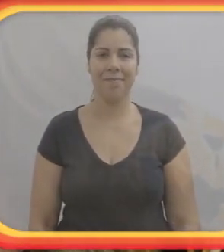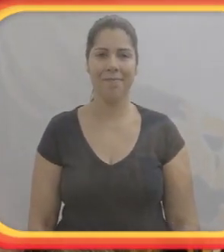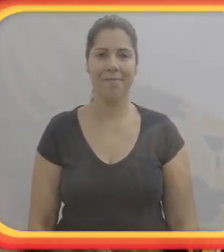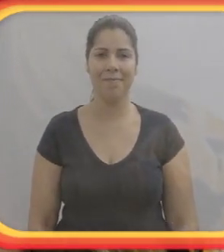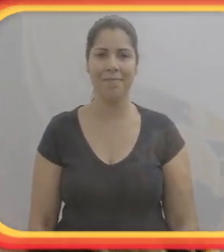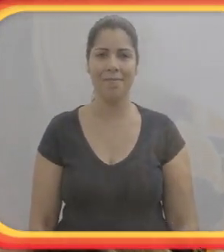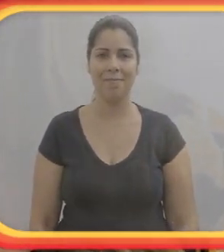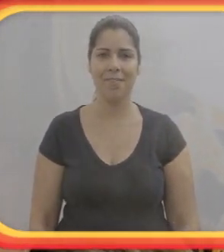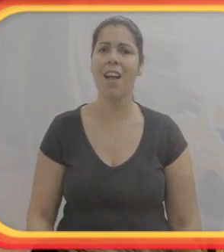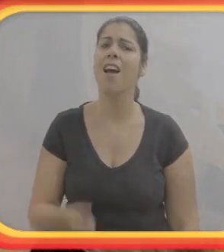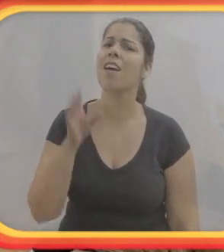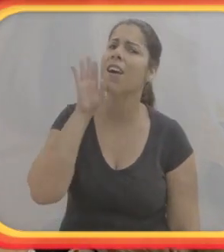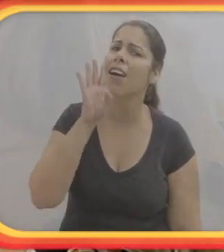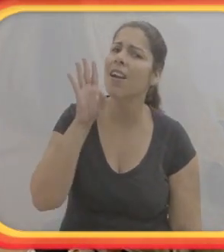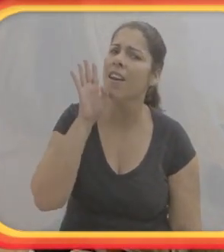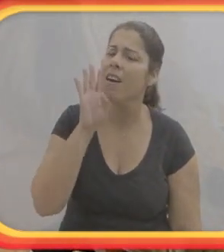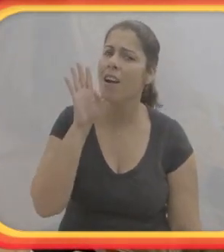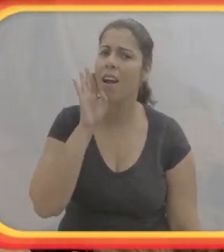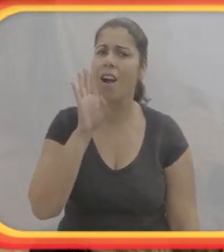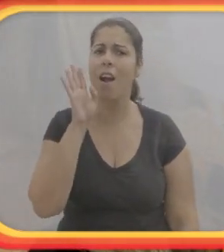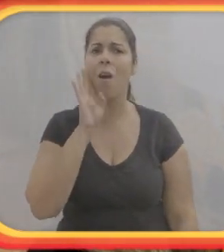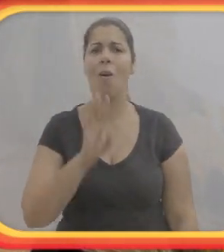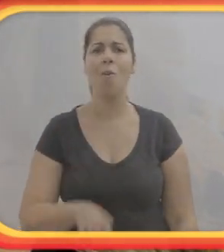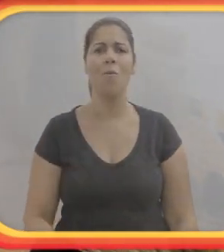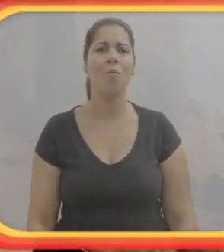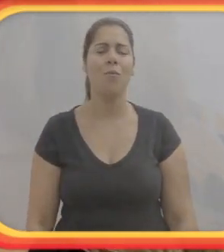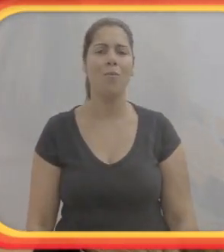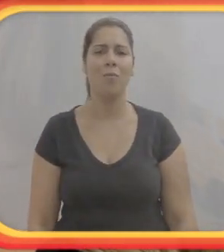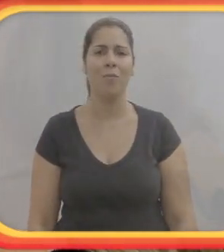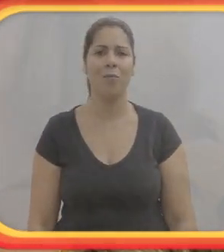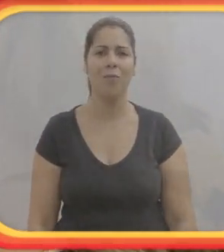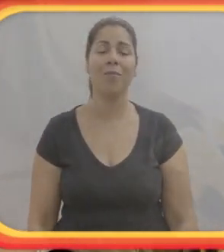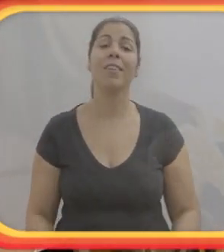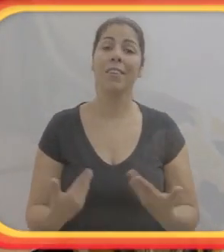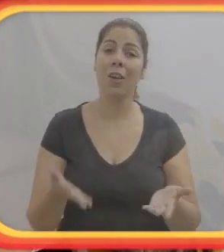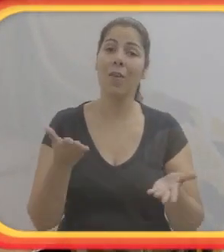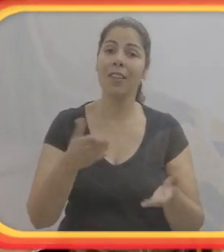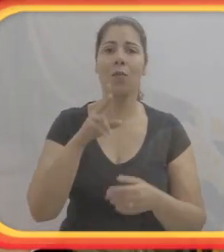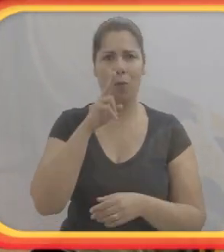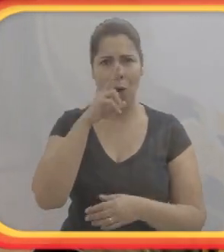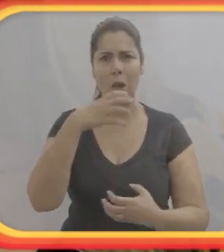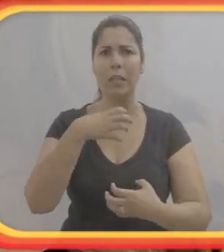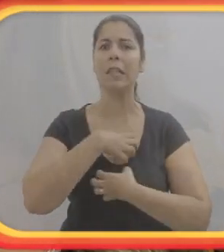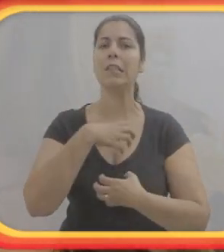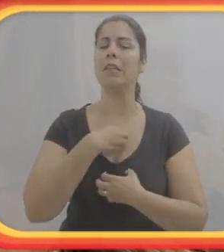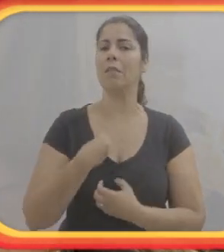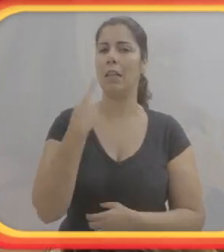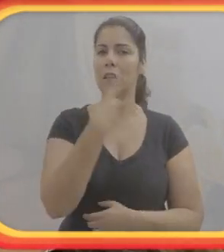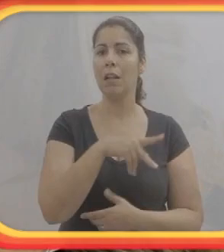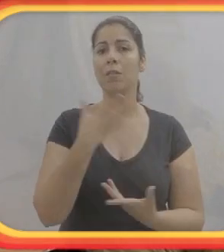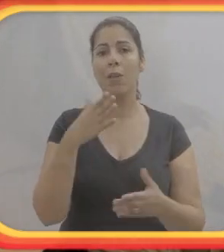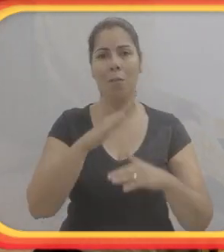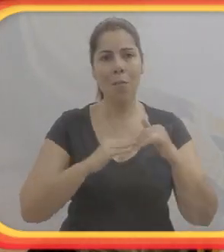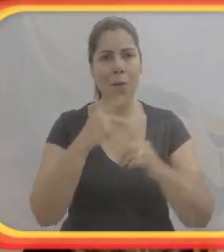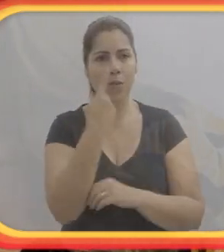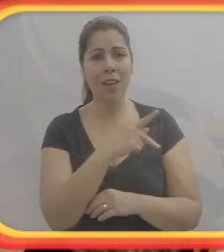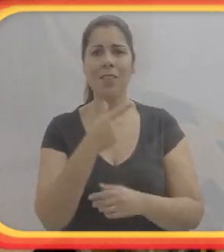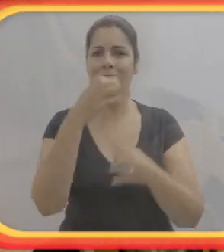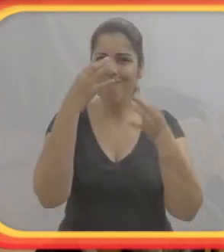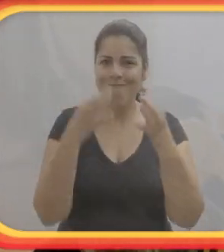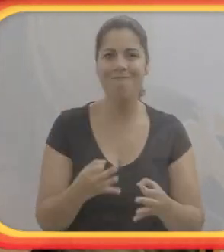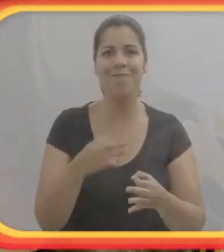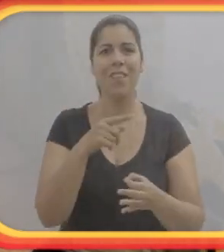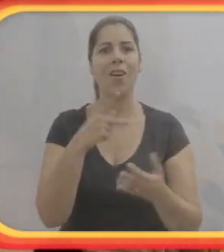de água porque eu estava me reconhecendo nas angústias daquela mãe. Então, assim, eu percebi